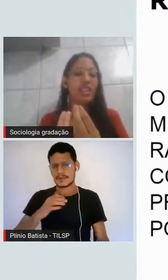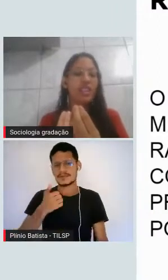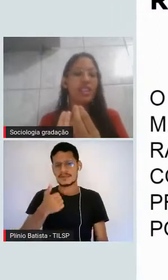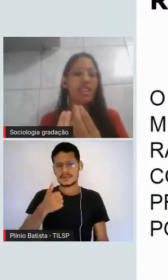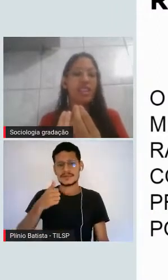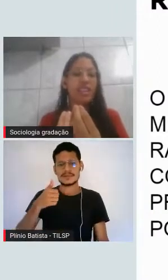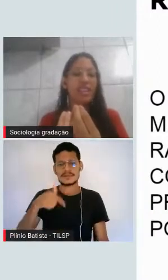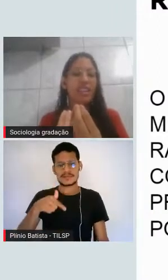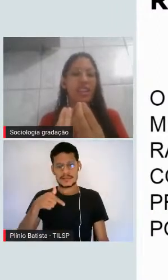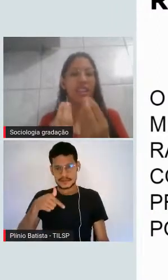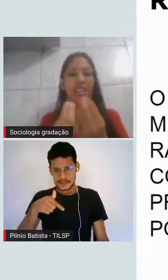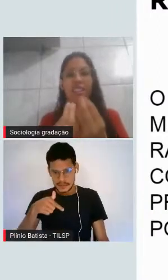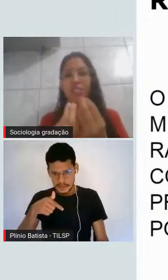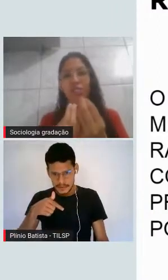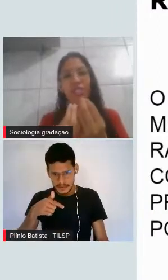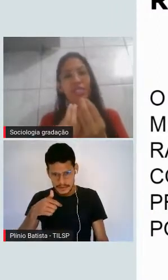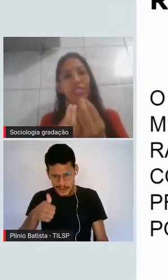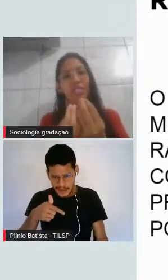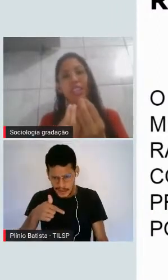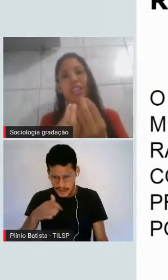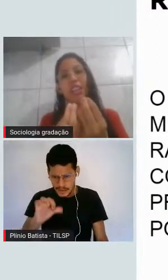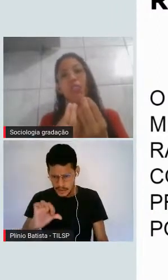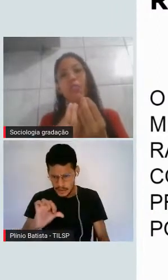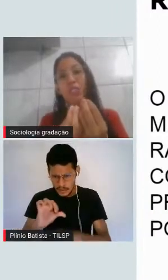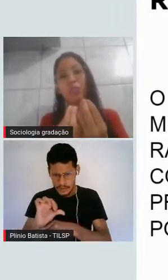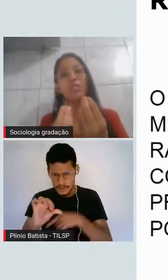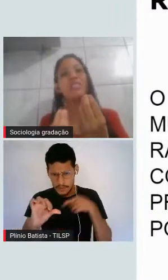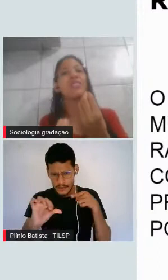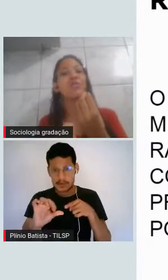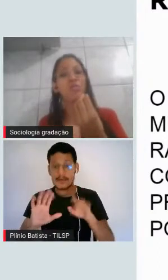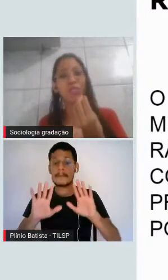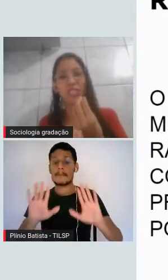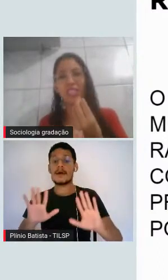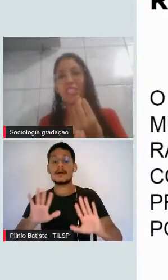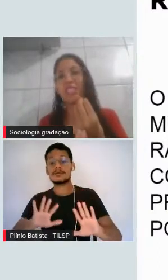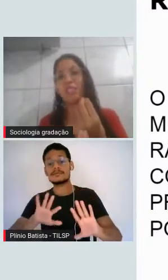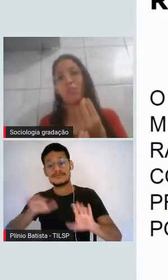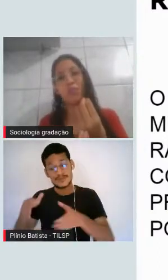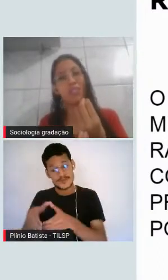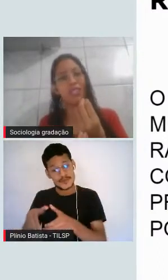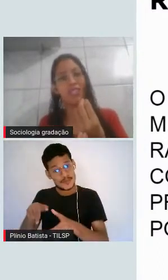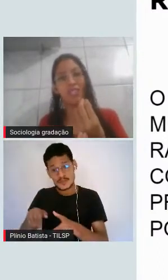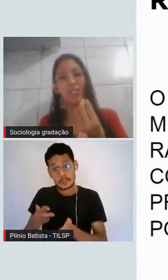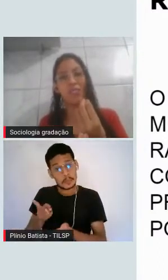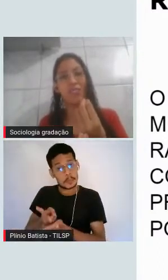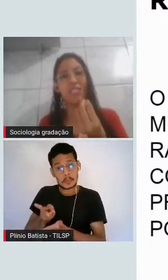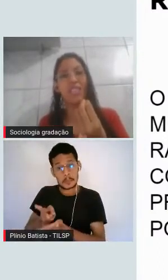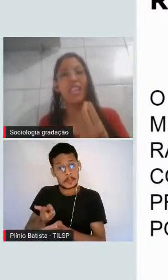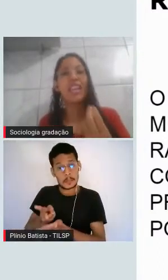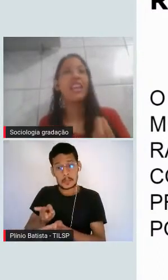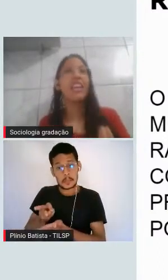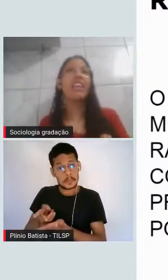que a classe desfavorecida, ela continua sendo desfavorecida nesse processo.